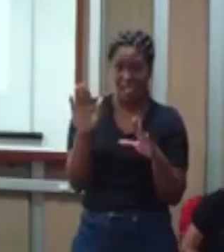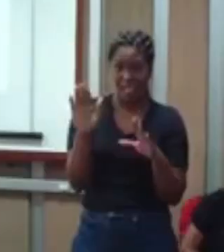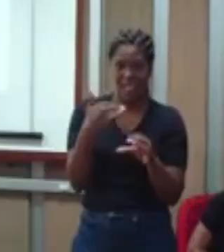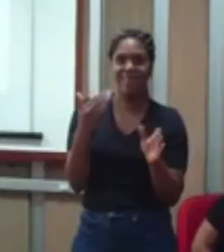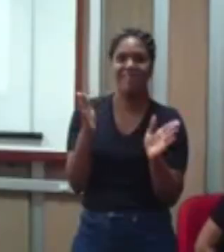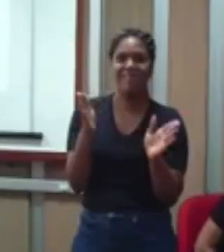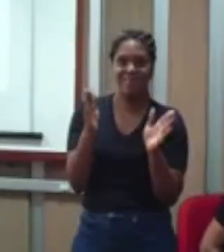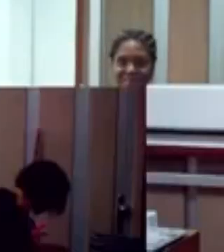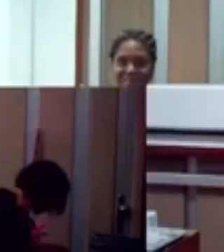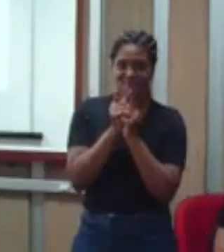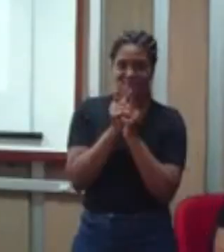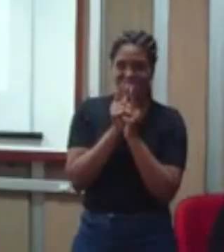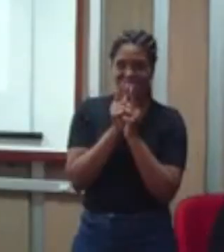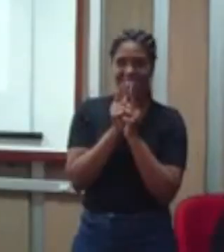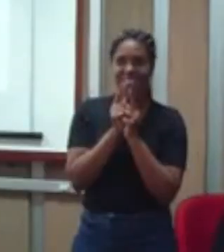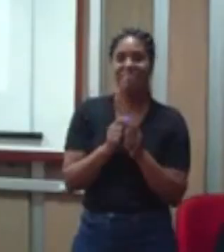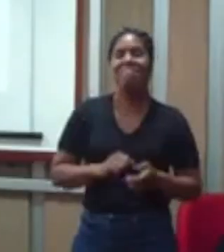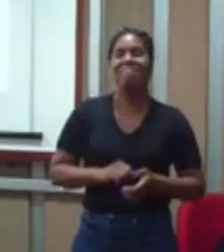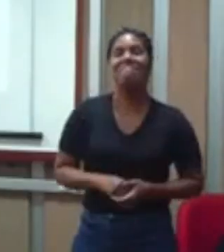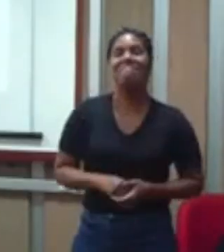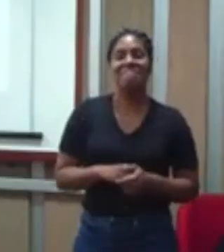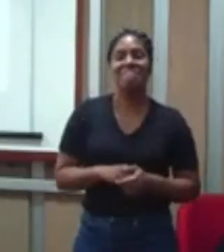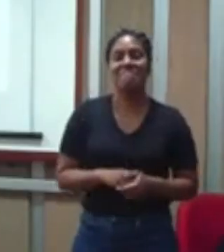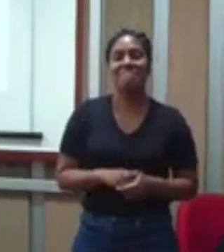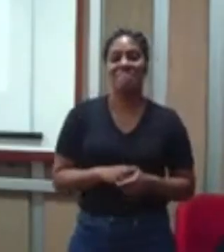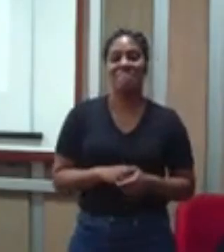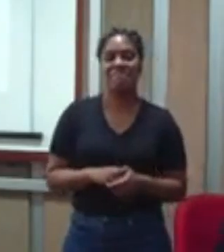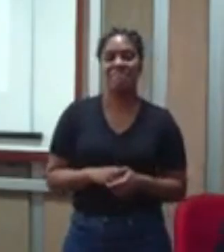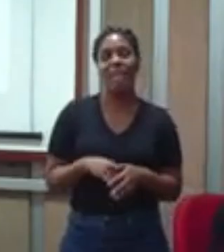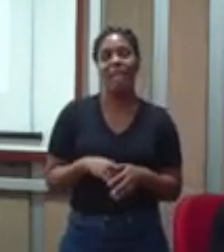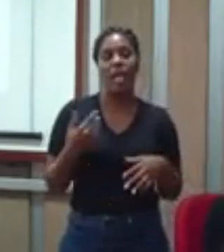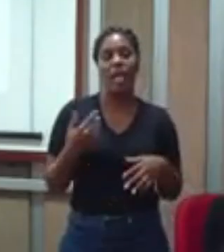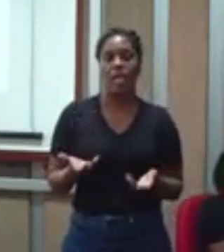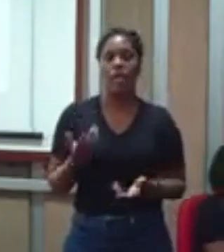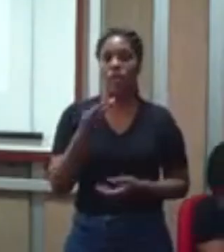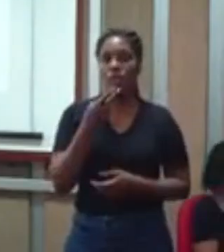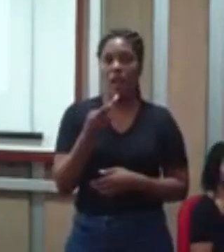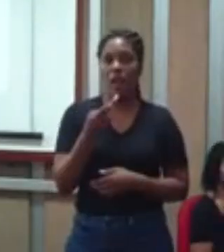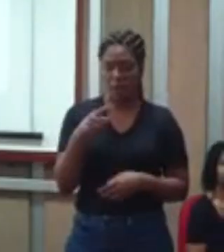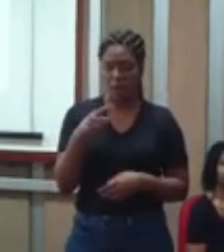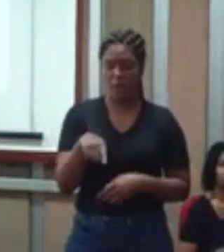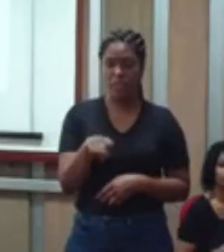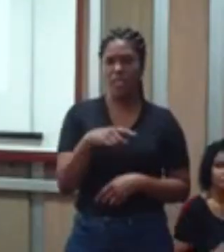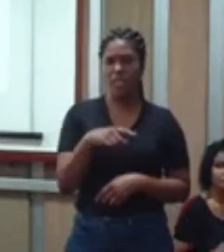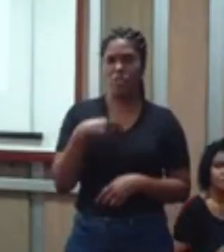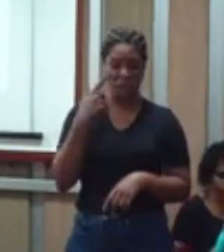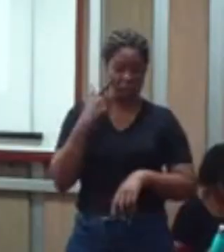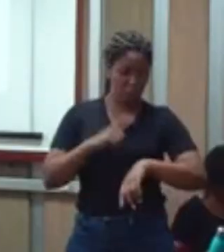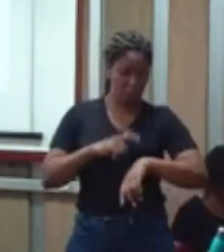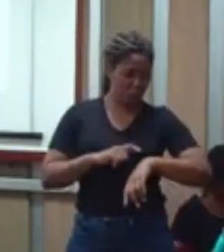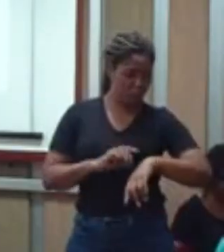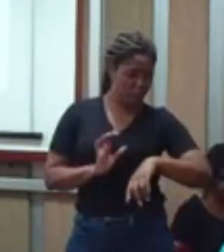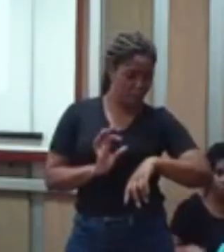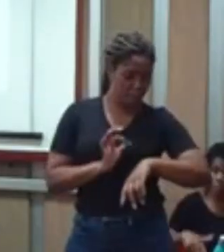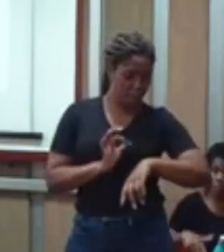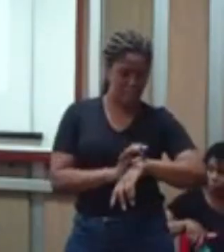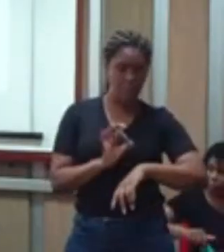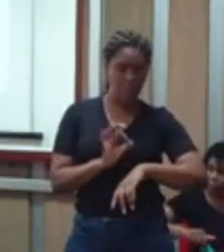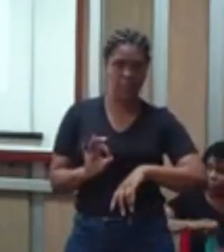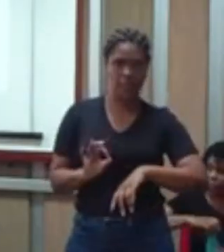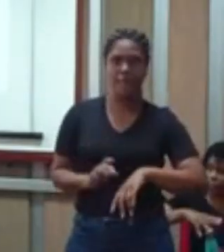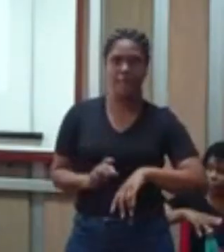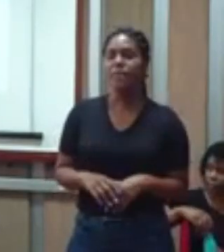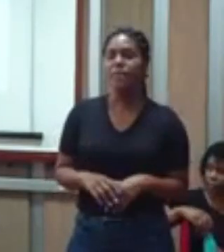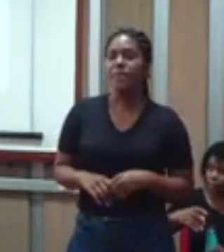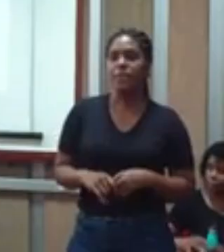Então, o que eu vou falar para vocês, deixa eu só ligar aqui para ter uma ideia do tempo, que eu